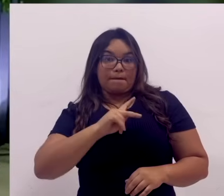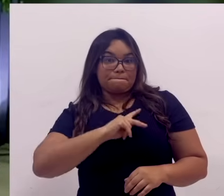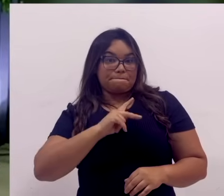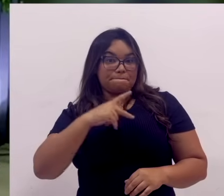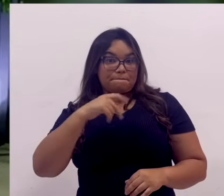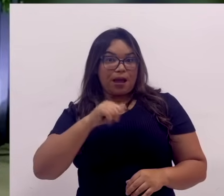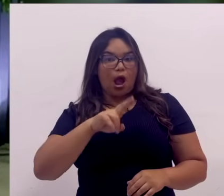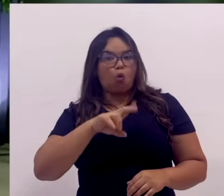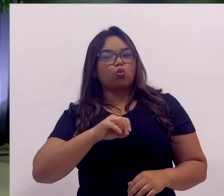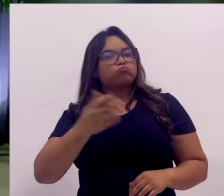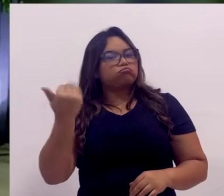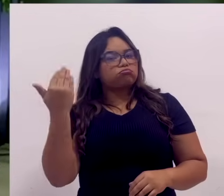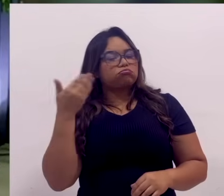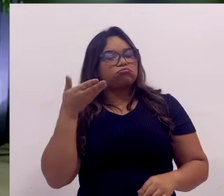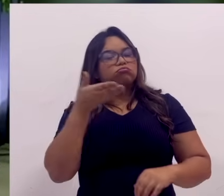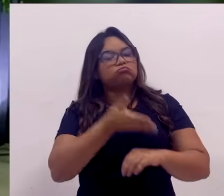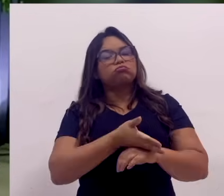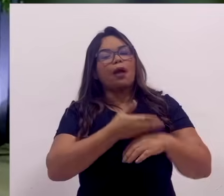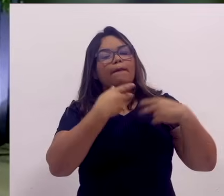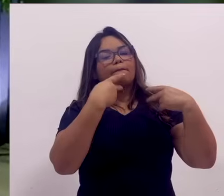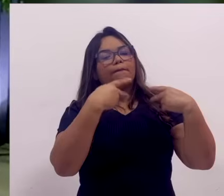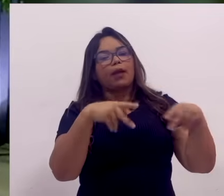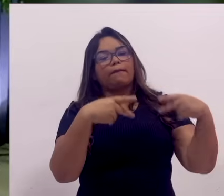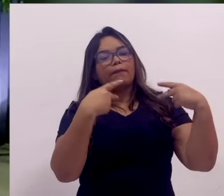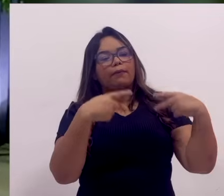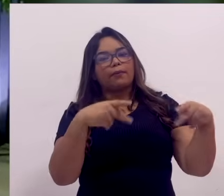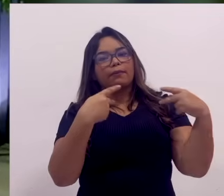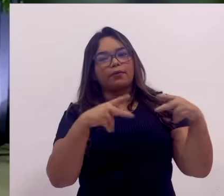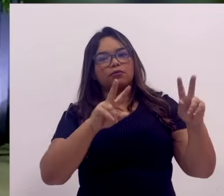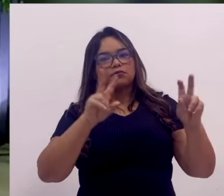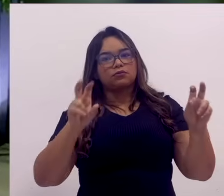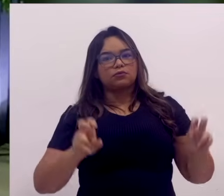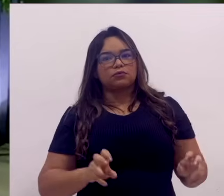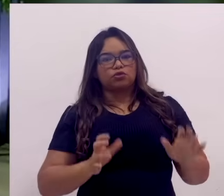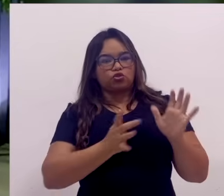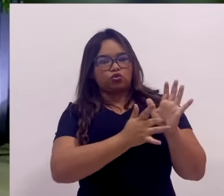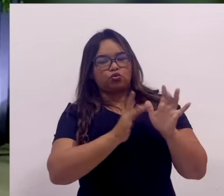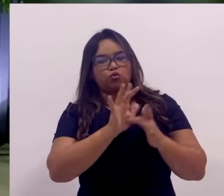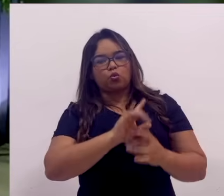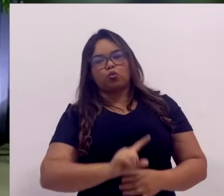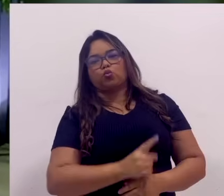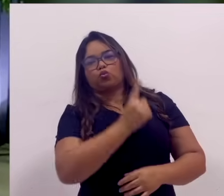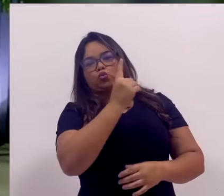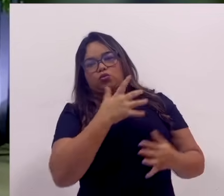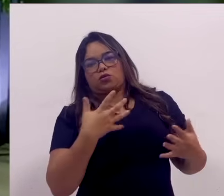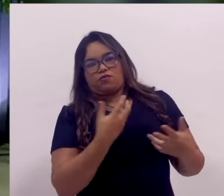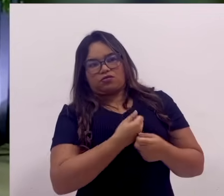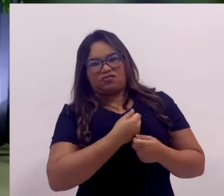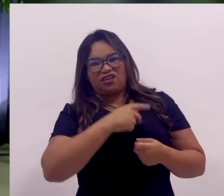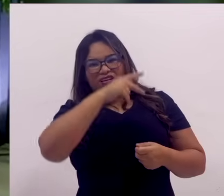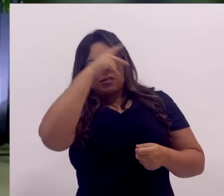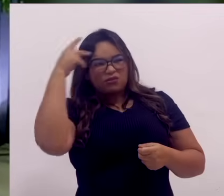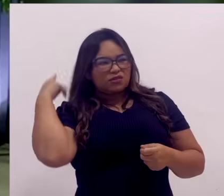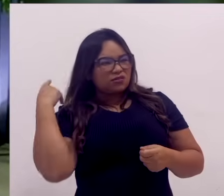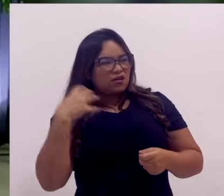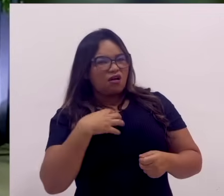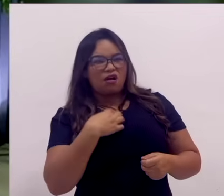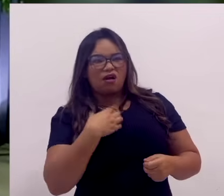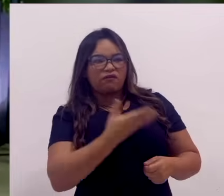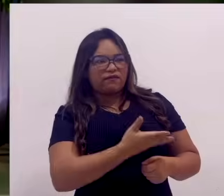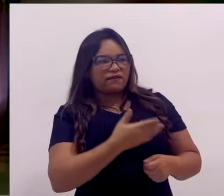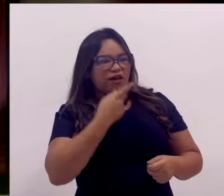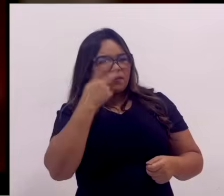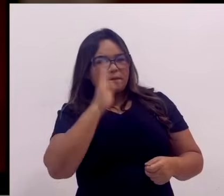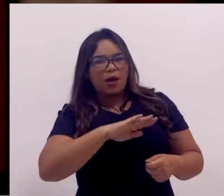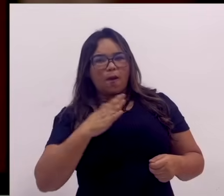tumulto, porque eles disseram, não, ele está menosprezando Diana, a nossa deusa. E queriam fazer